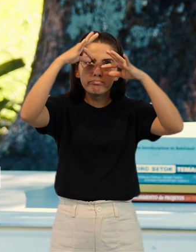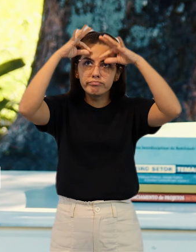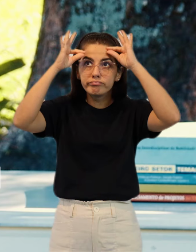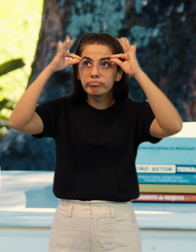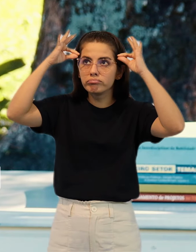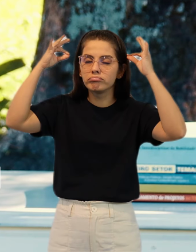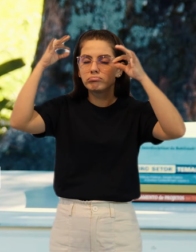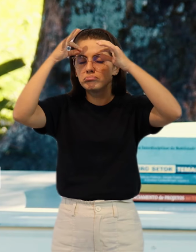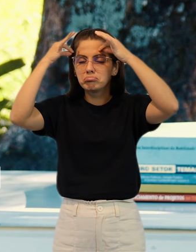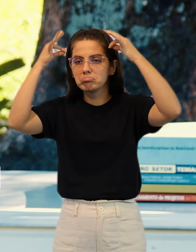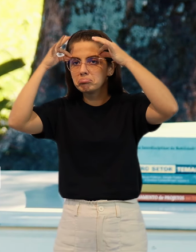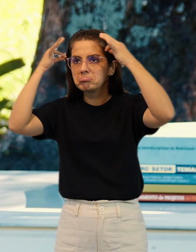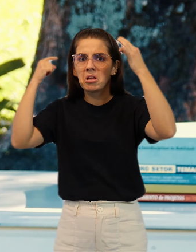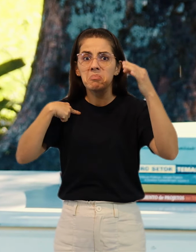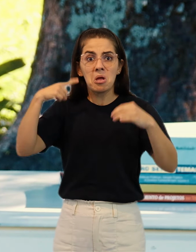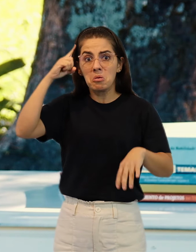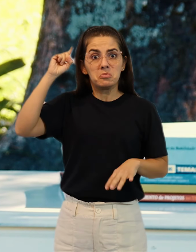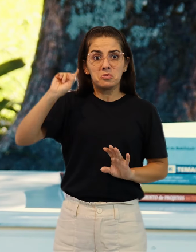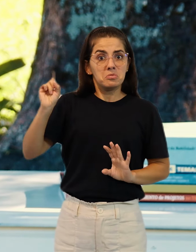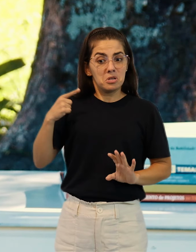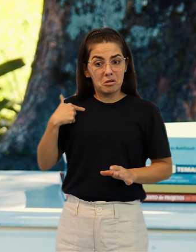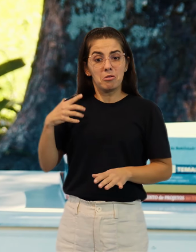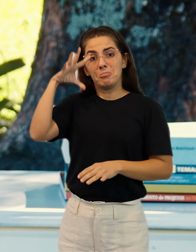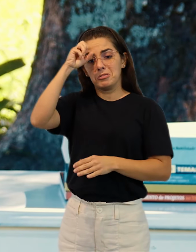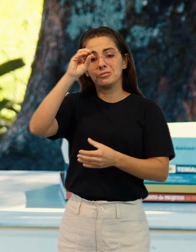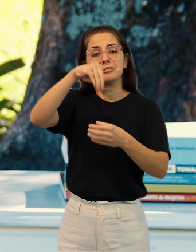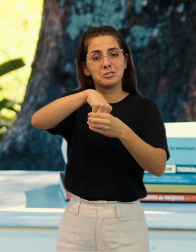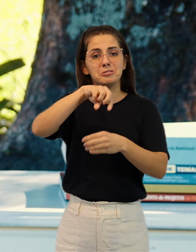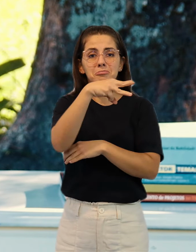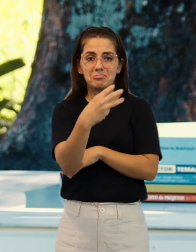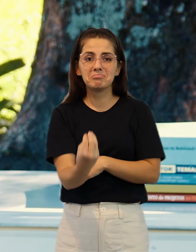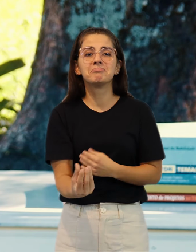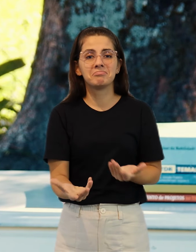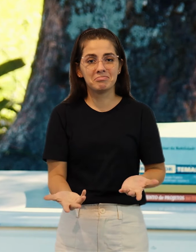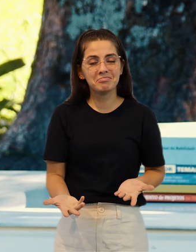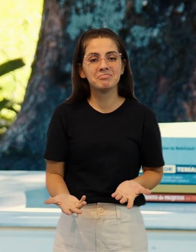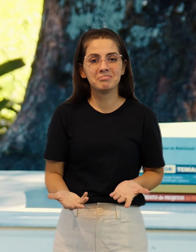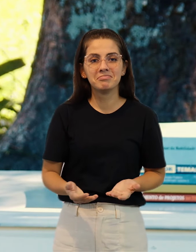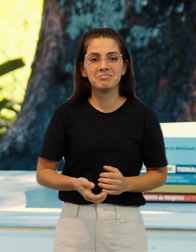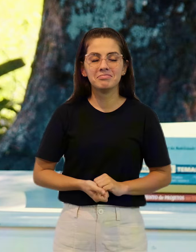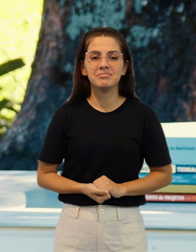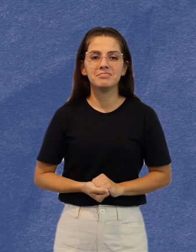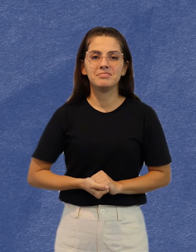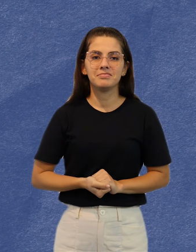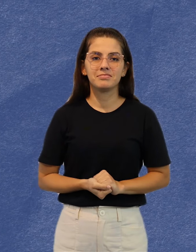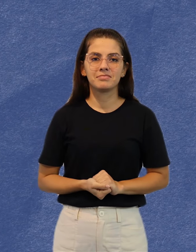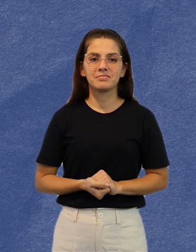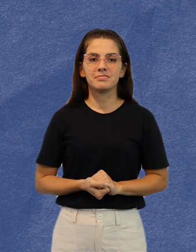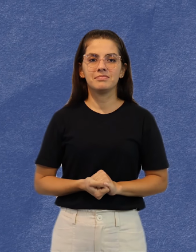fez curso de design de sobrancelha, eu nem sabia fazer a minha, aprendi no Araxá.